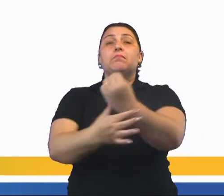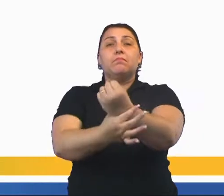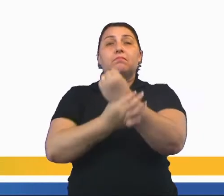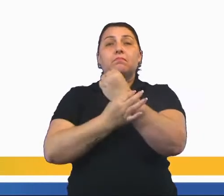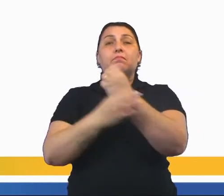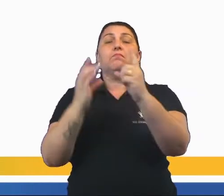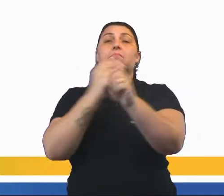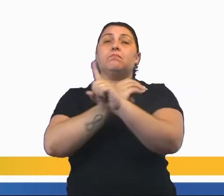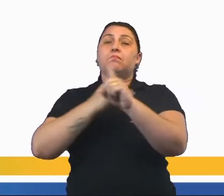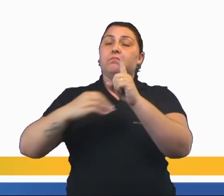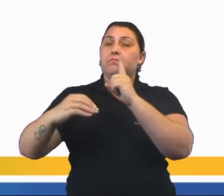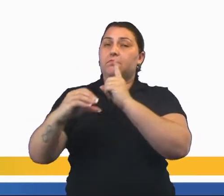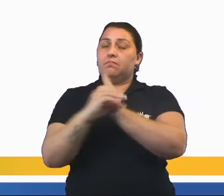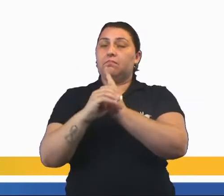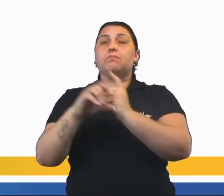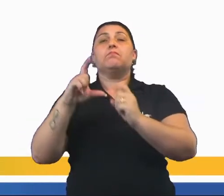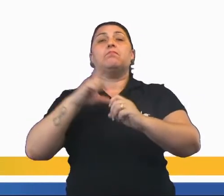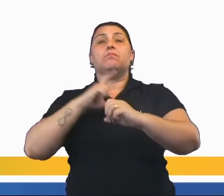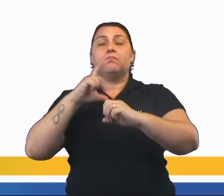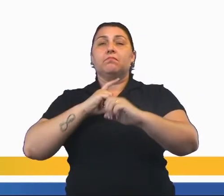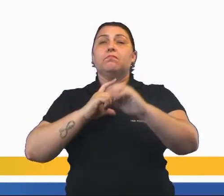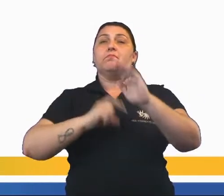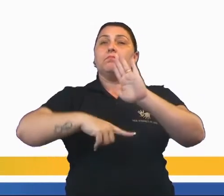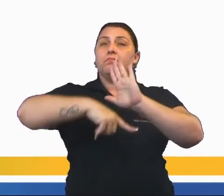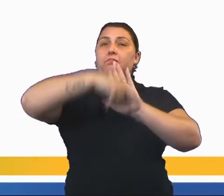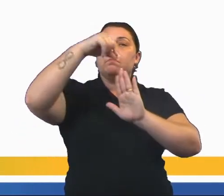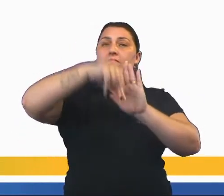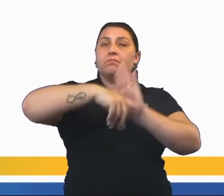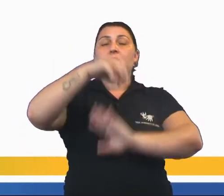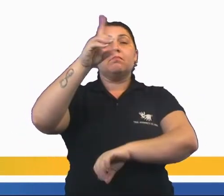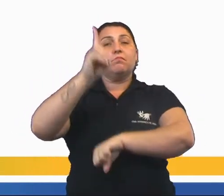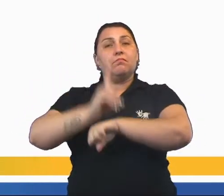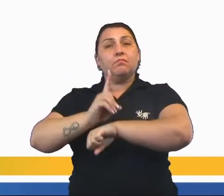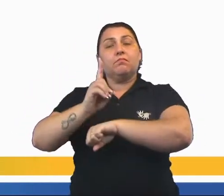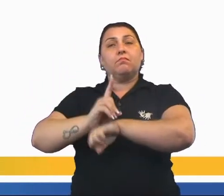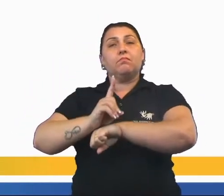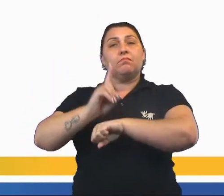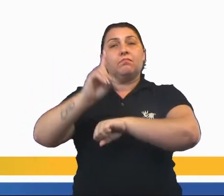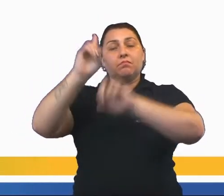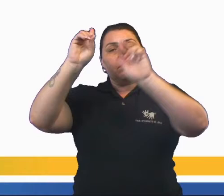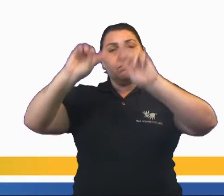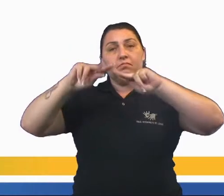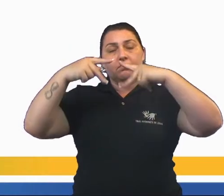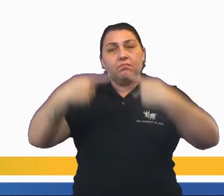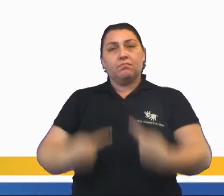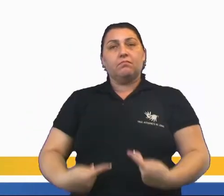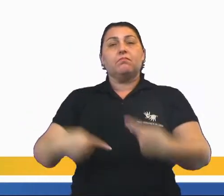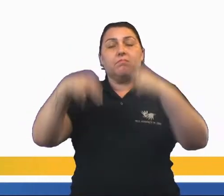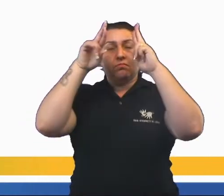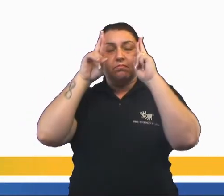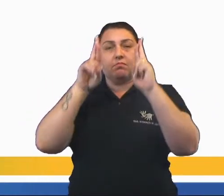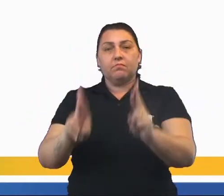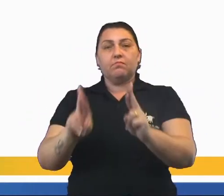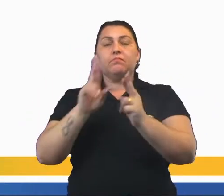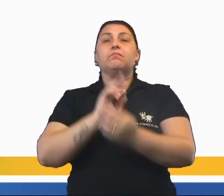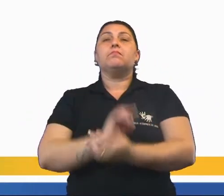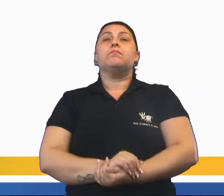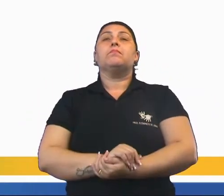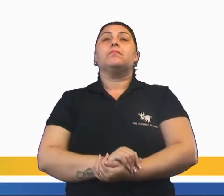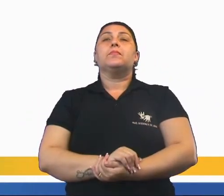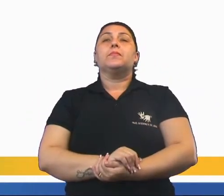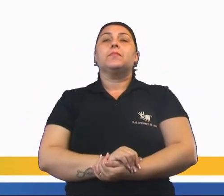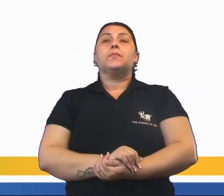o culto, isso está até na Constituição, está nos direitos humanos, garantir o culto, garantir o respeito,